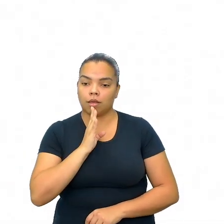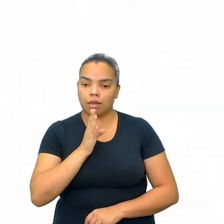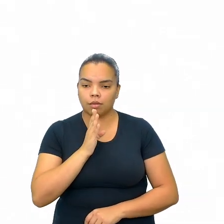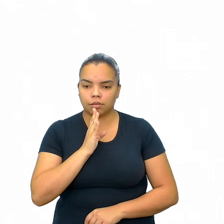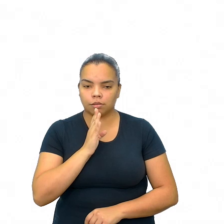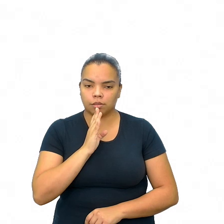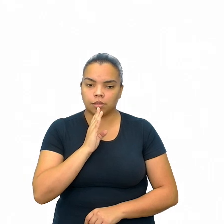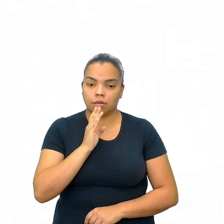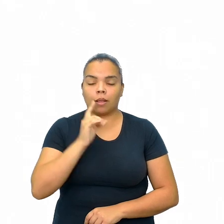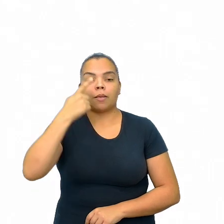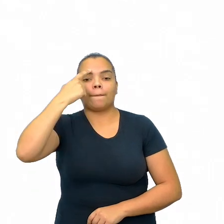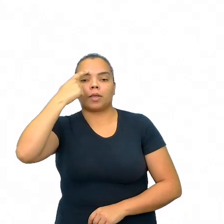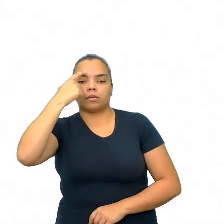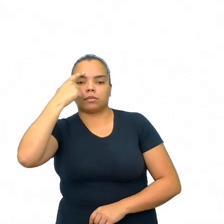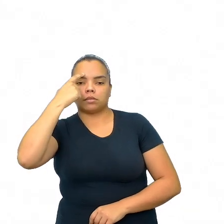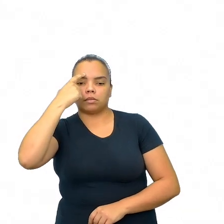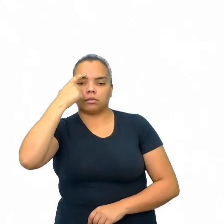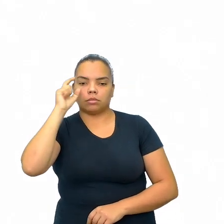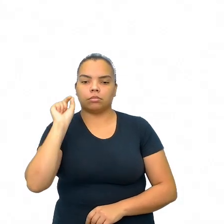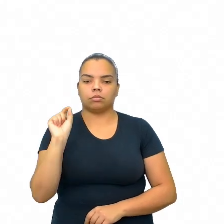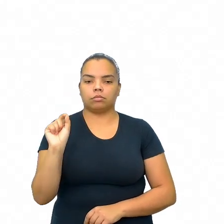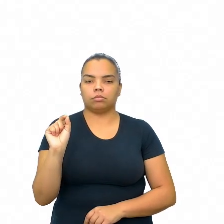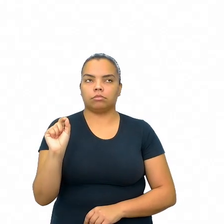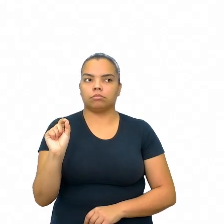gente pensa no